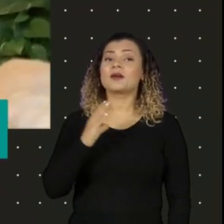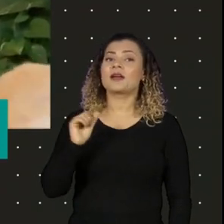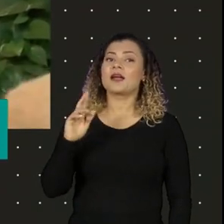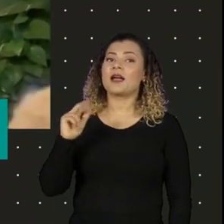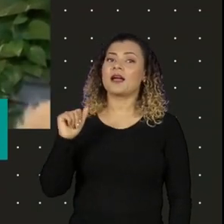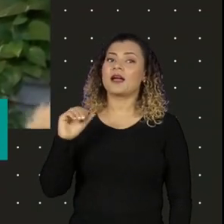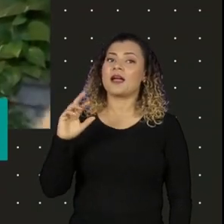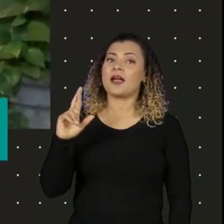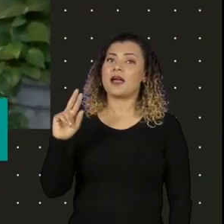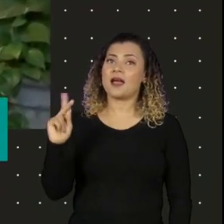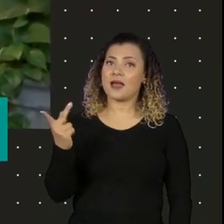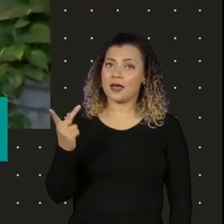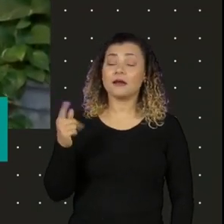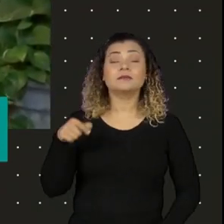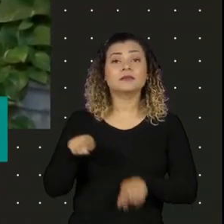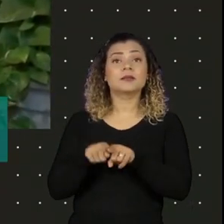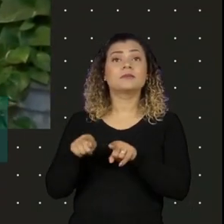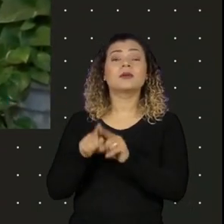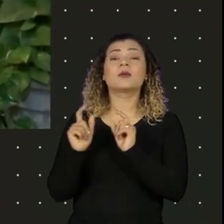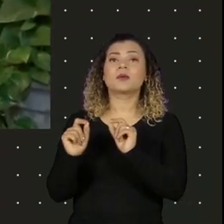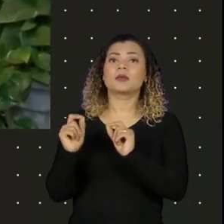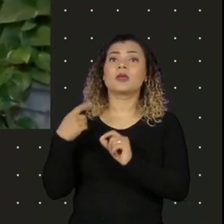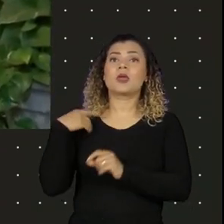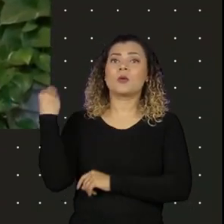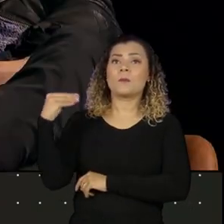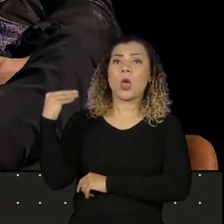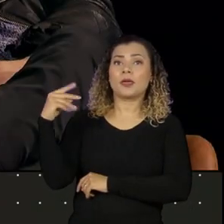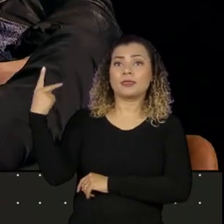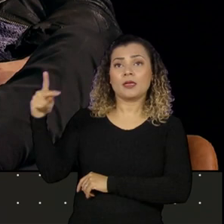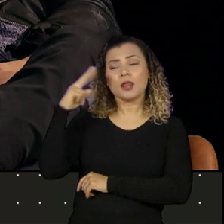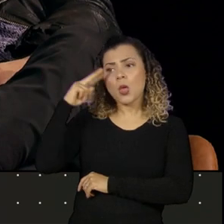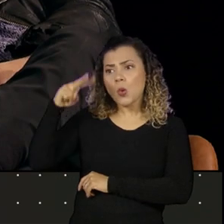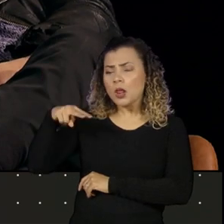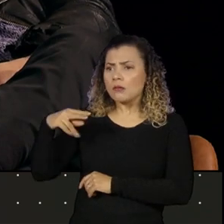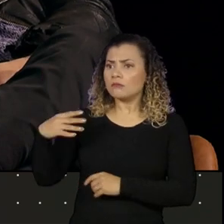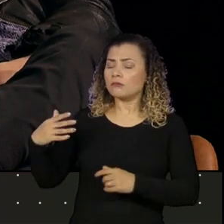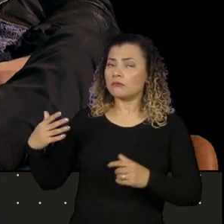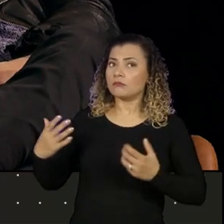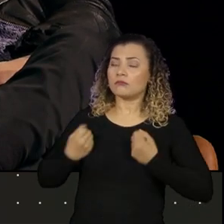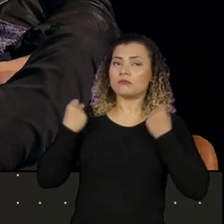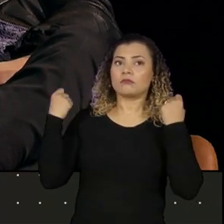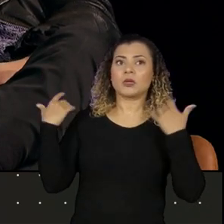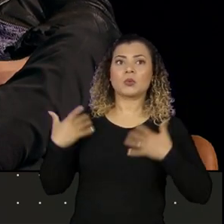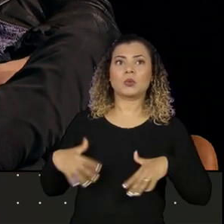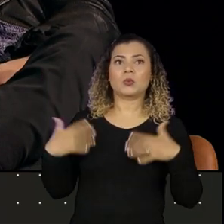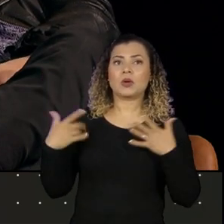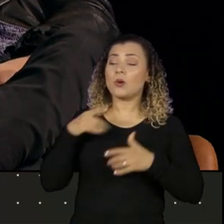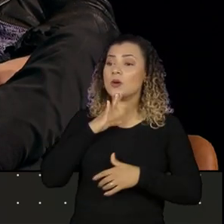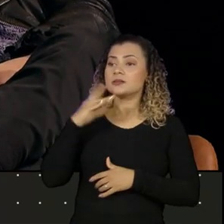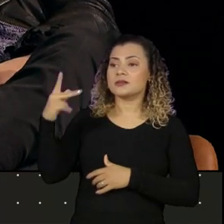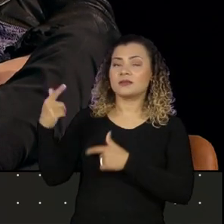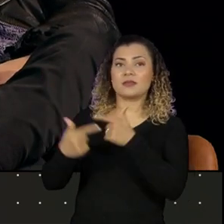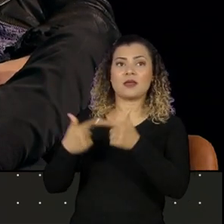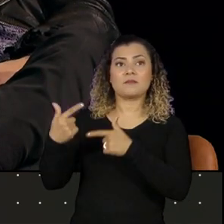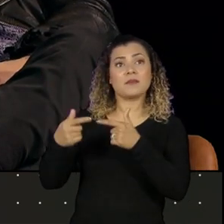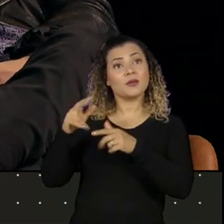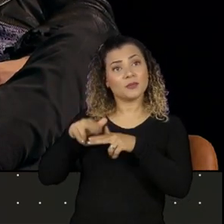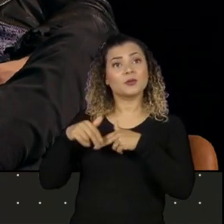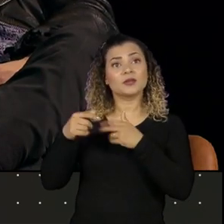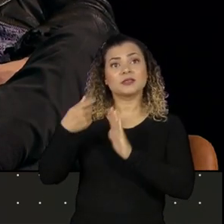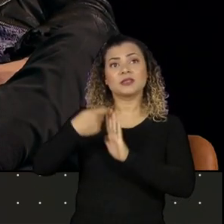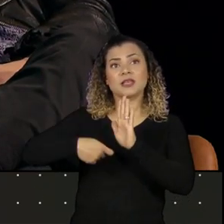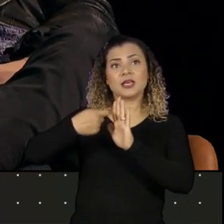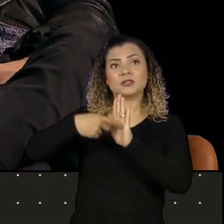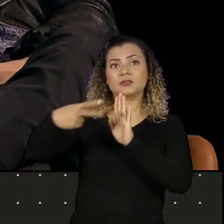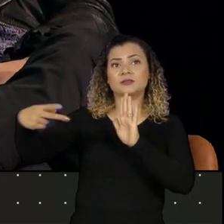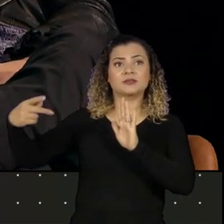do milênio. Lá por 2002, quando eu li o blog dele, o Atire no Dramaturgo, eu conheci o trabalho dele por ali, né, cara? Os textos do